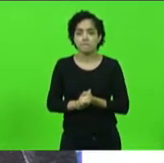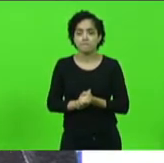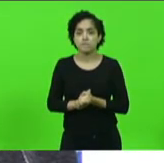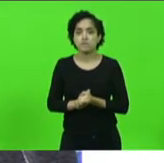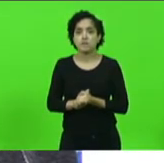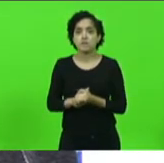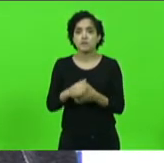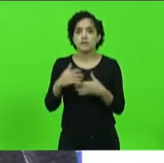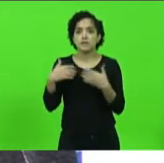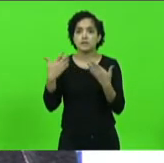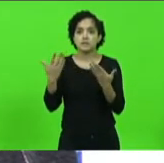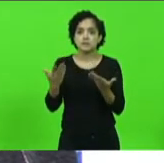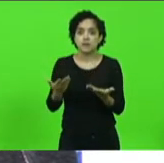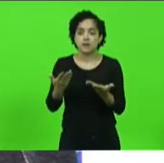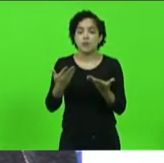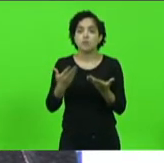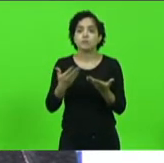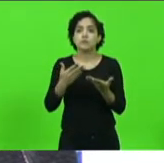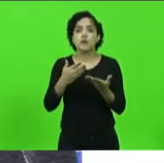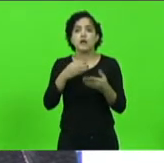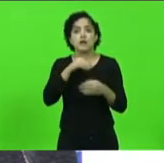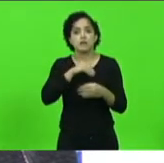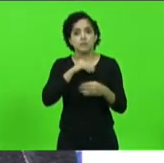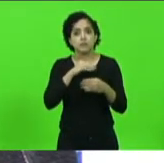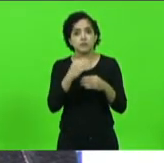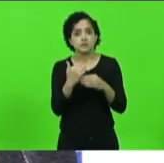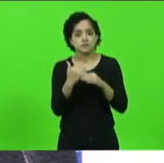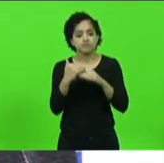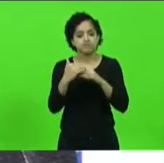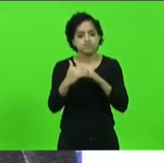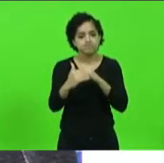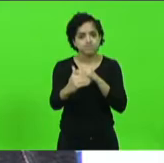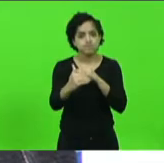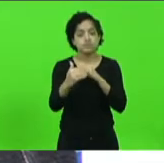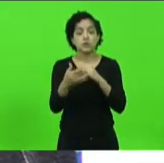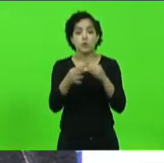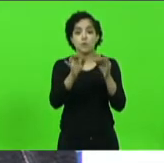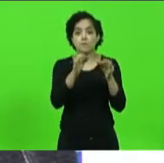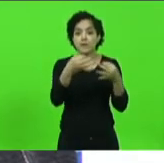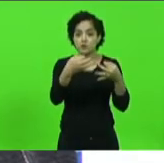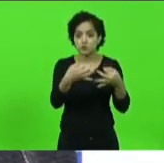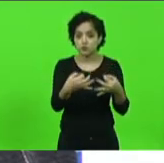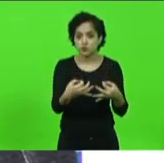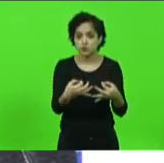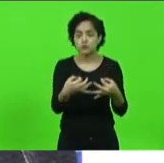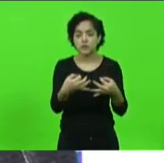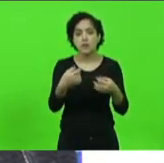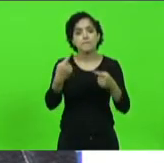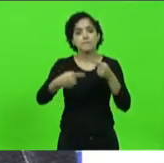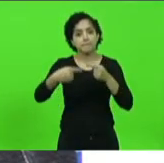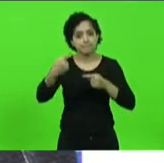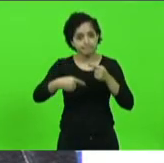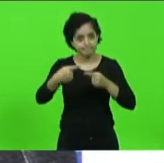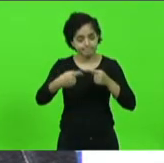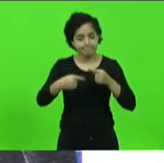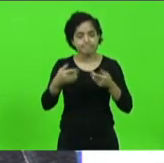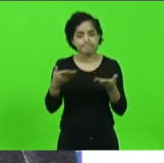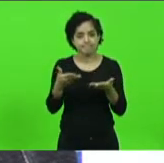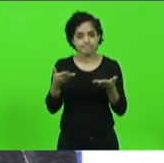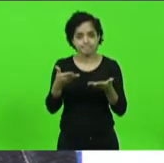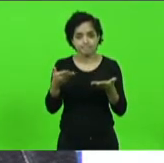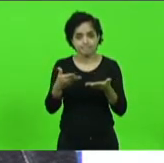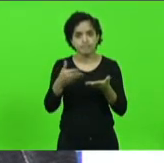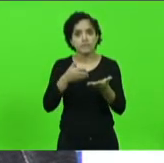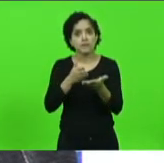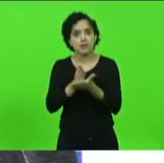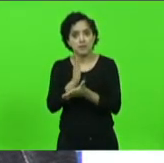Então, a reposição linear é a mais justa. E como mais justa, a gente tem que ter a oportunidade de discutir ela aqui no plenário. Por isso, nós temos que